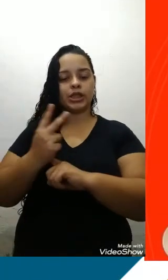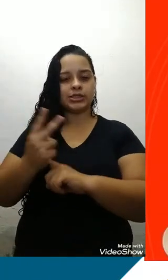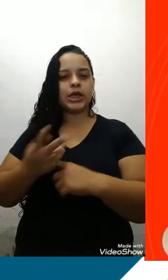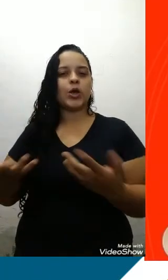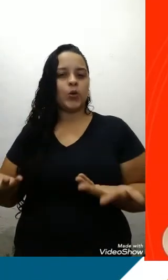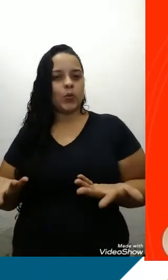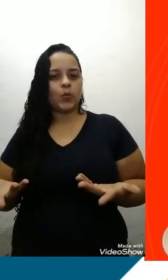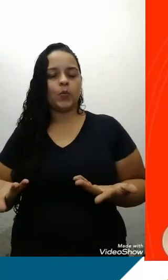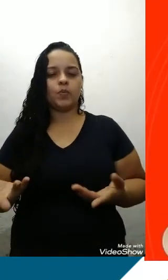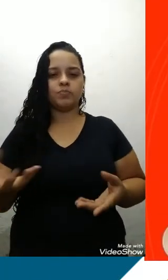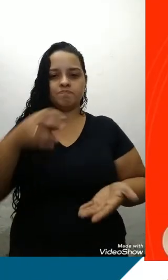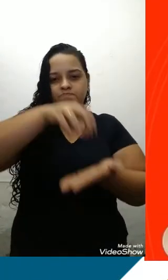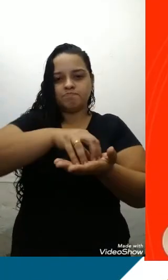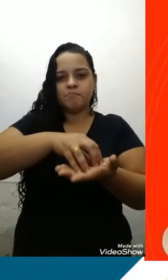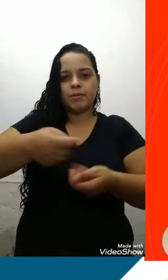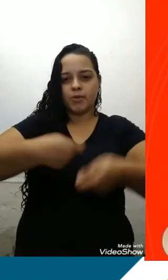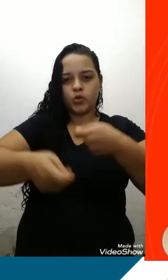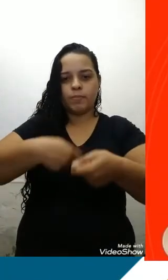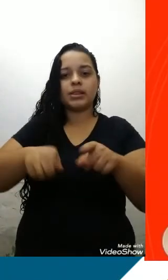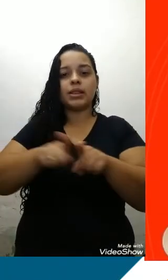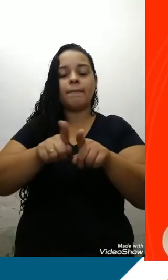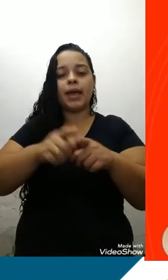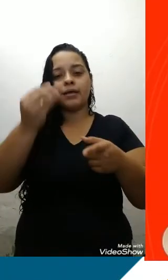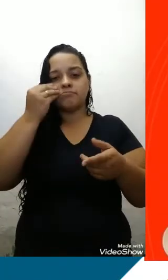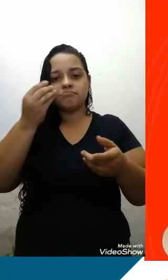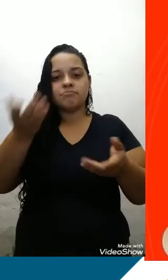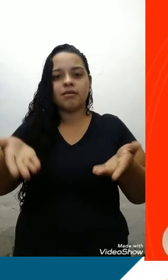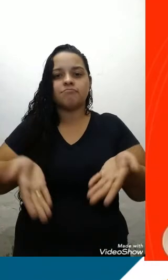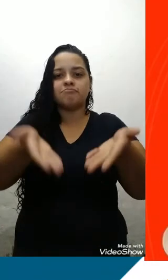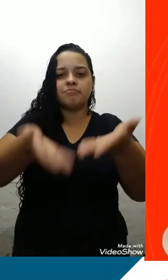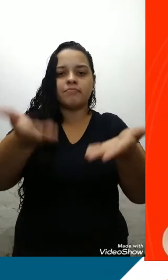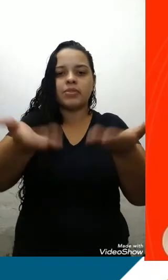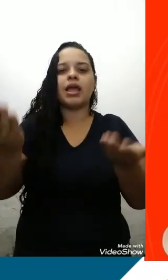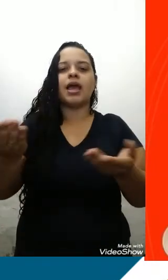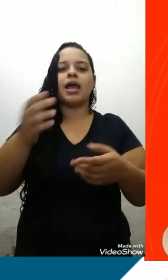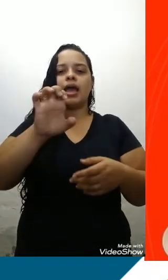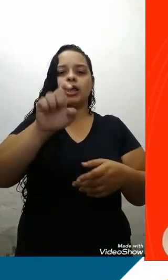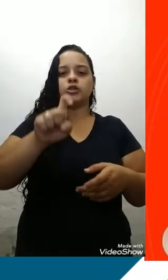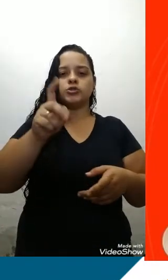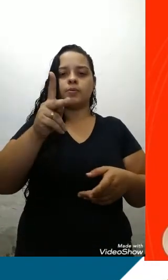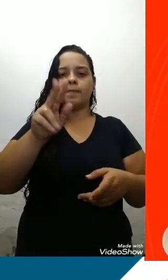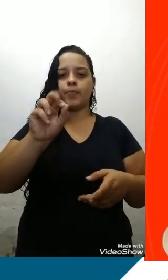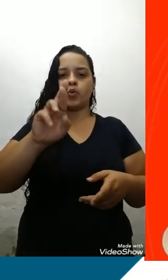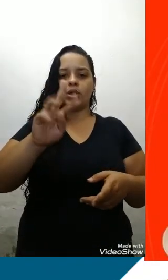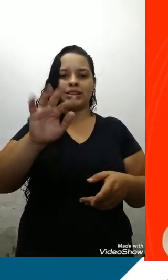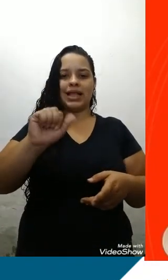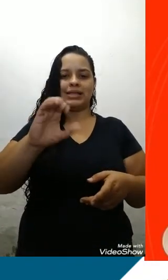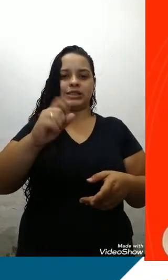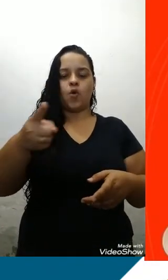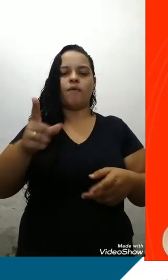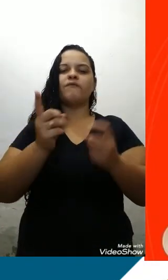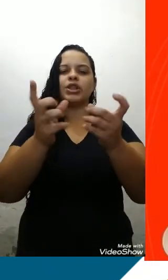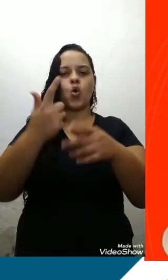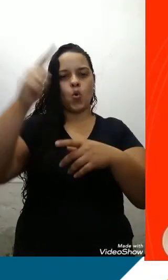proteção ao mercado interno e incentivo, né, à exportação. Todas as outras alternativas, elas